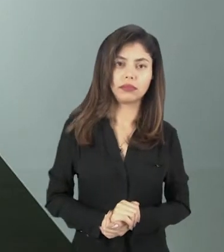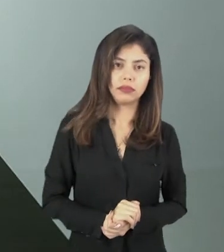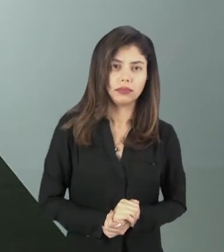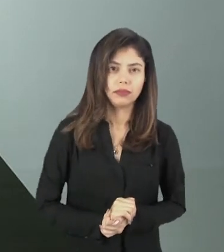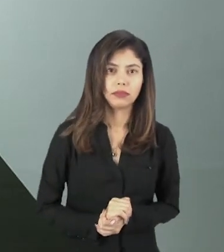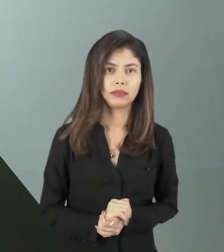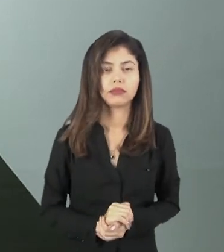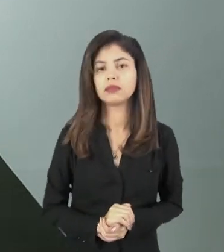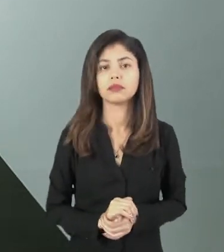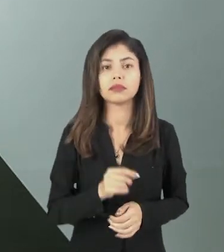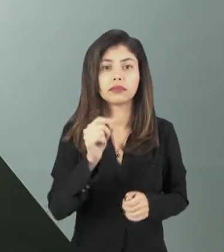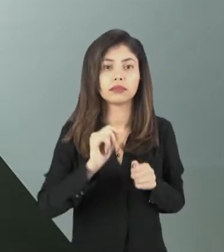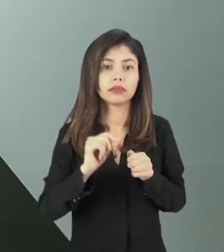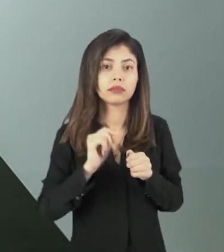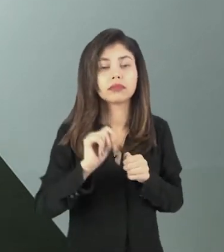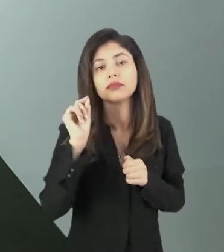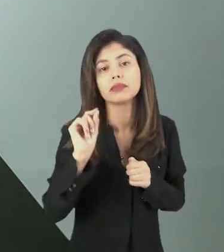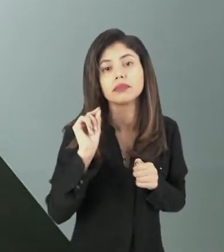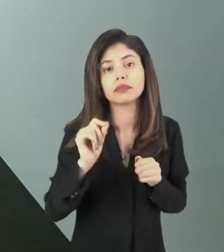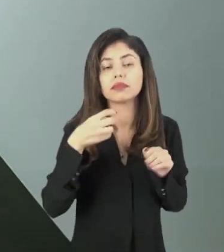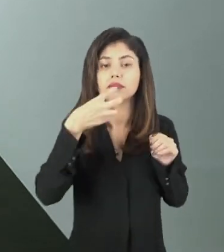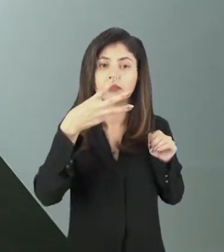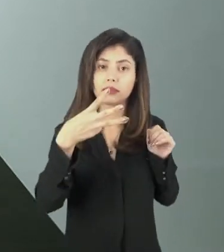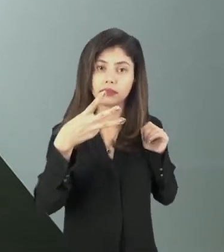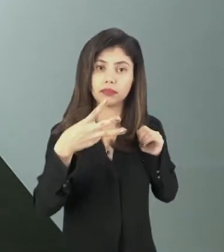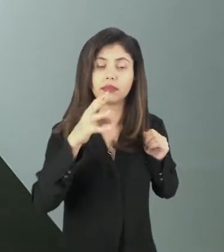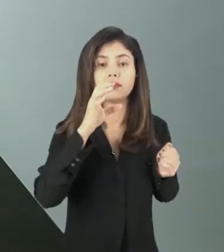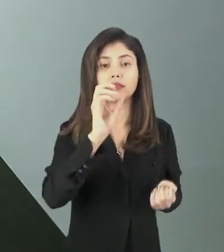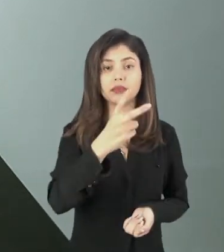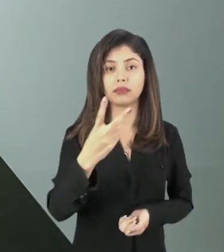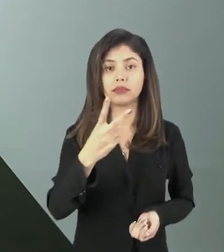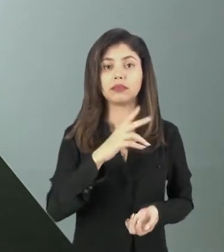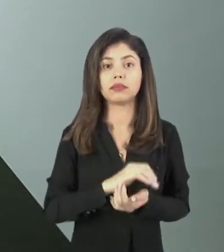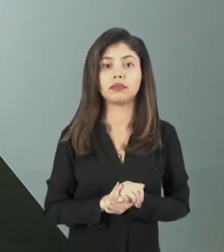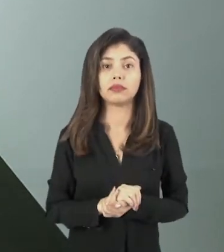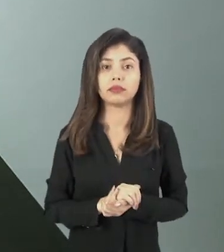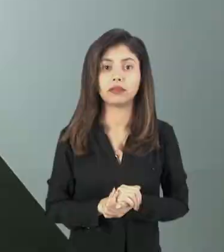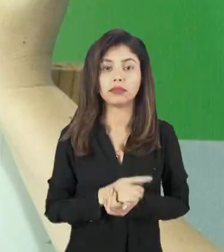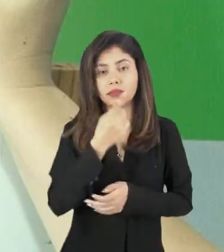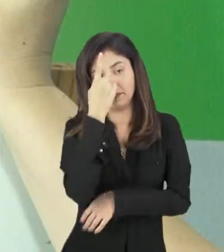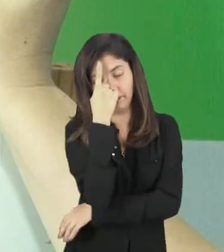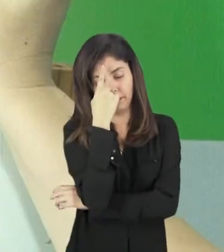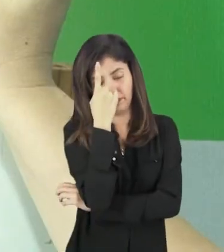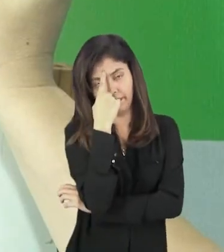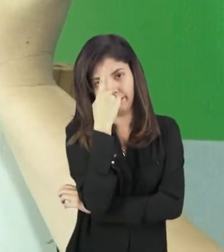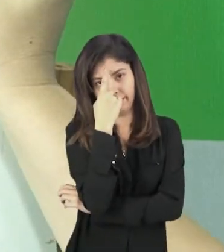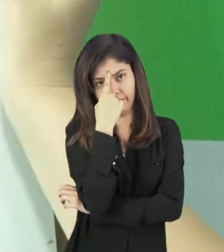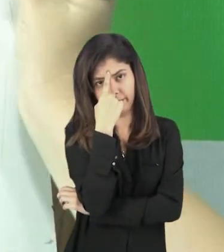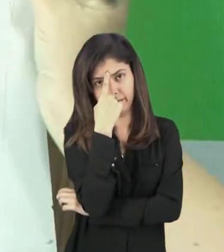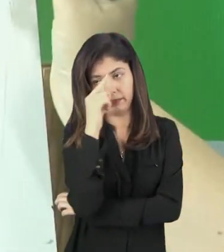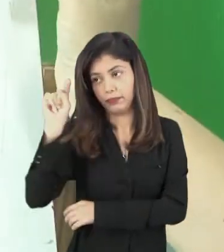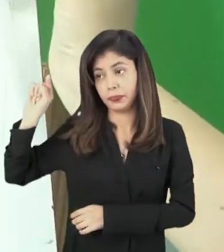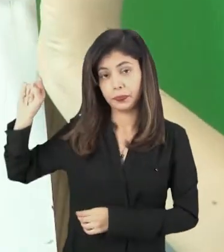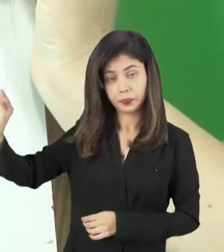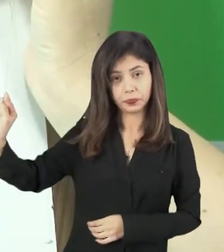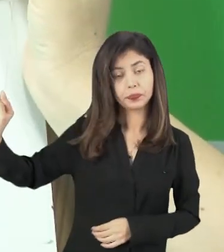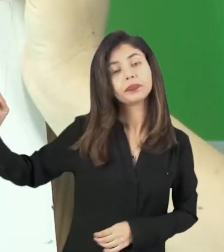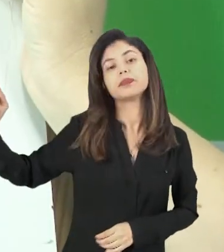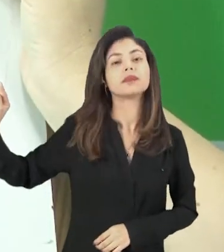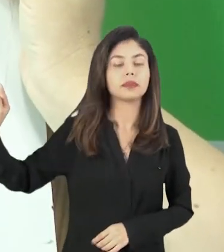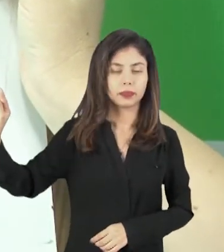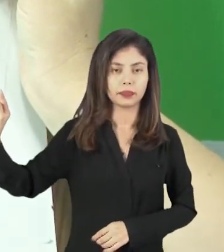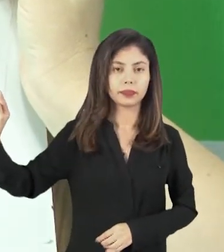gente vai fazer eu tenho aqui três algarismos e 20 então ah eu imagino que tem uma, aqui